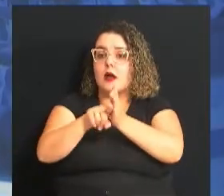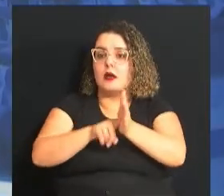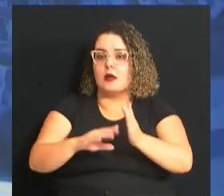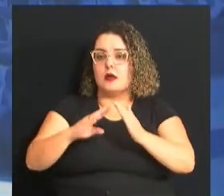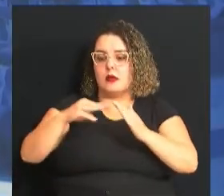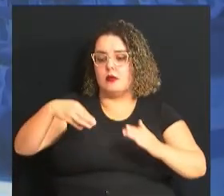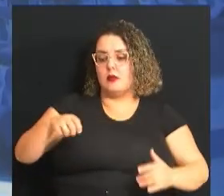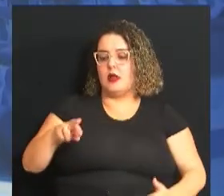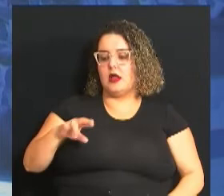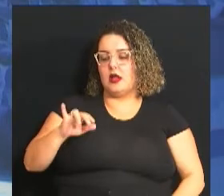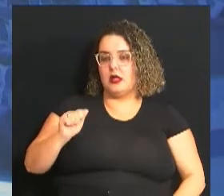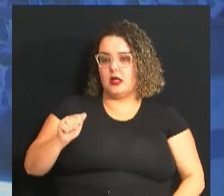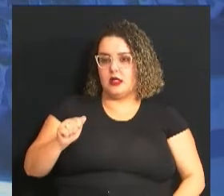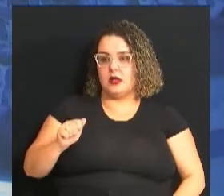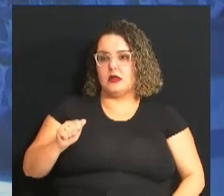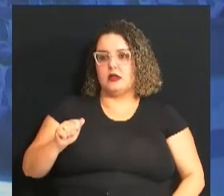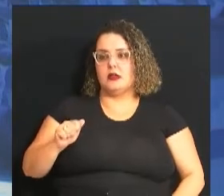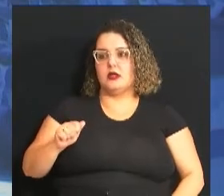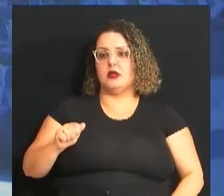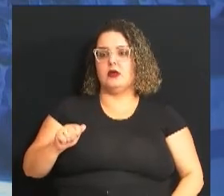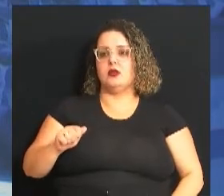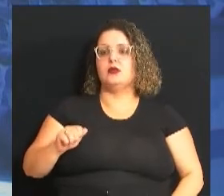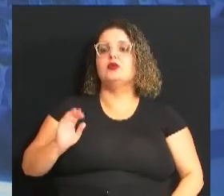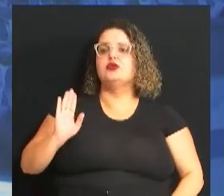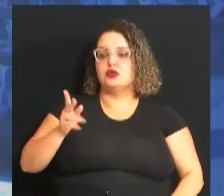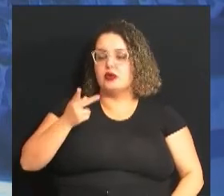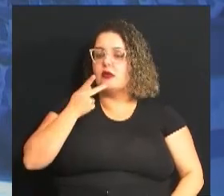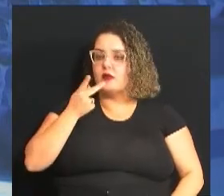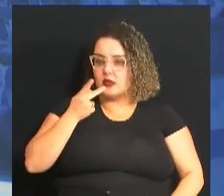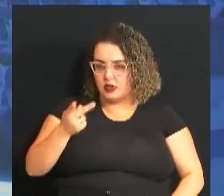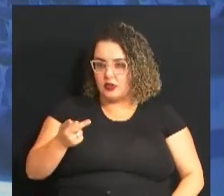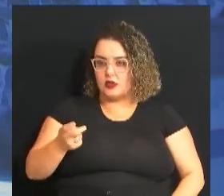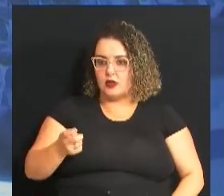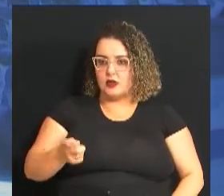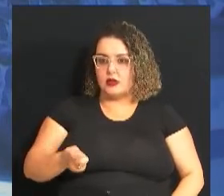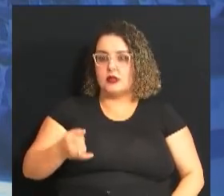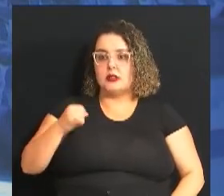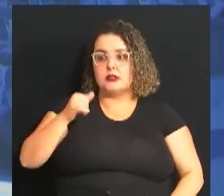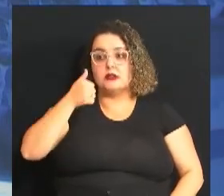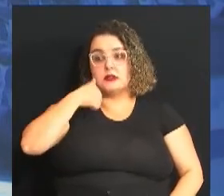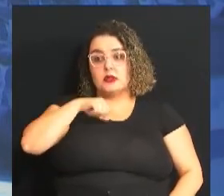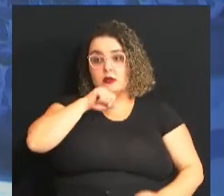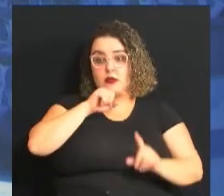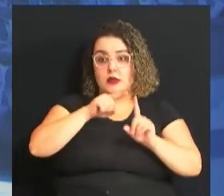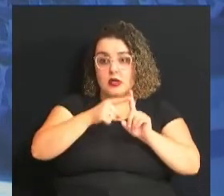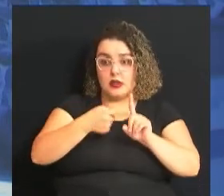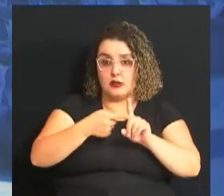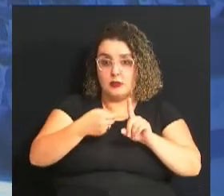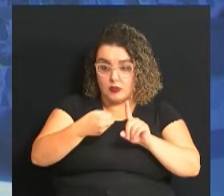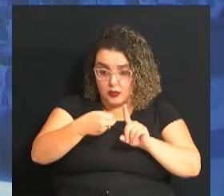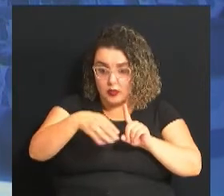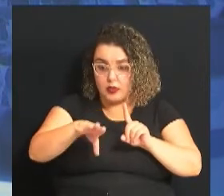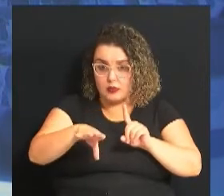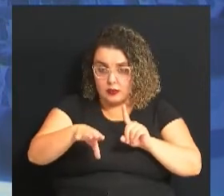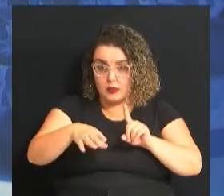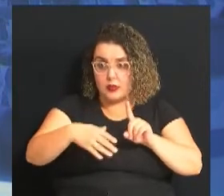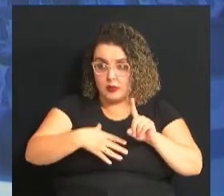Emília, Jardim Eulina, o senhor até chegou a comentar. Se a mãe tem hepatite, ela pode passar para a criança no